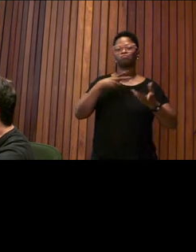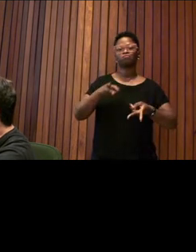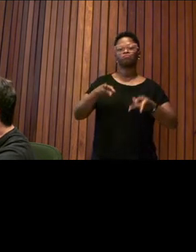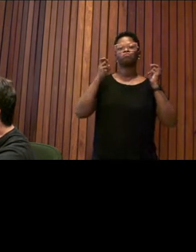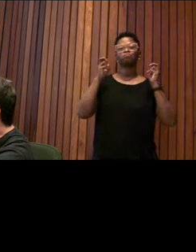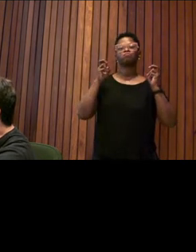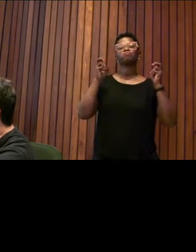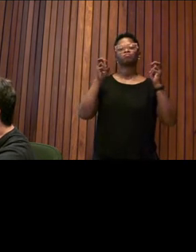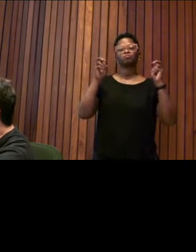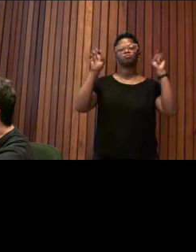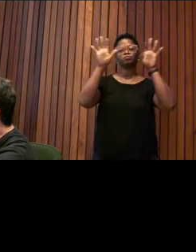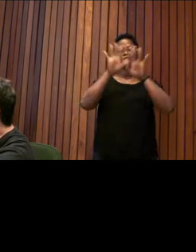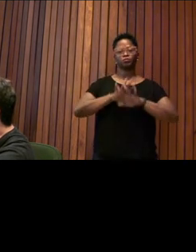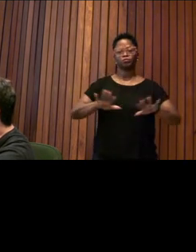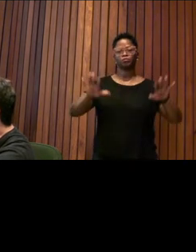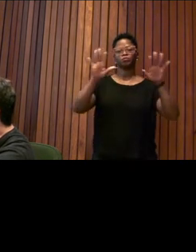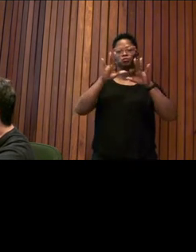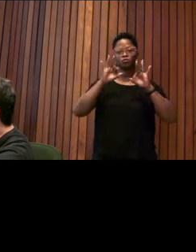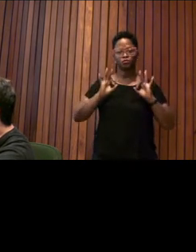observasse assim,